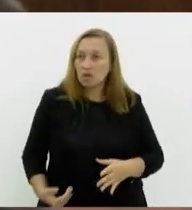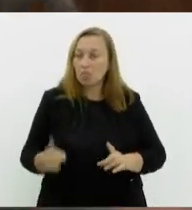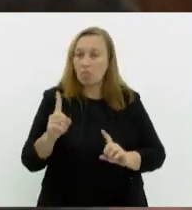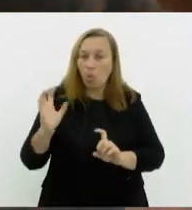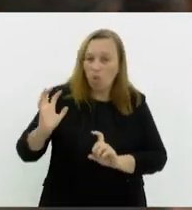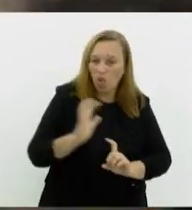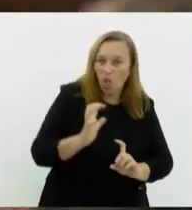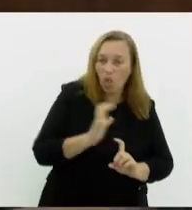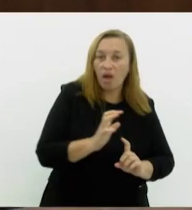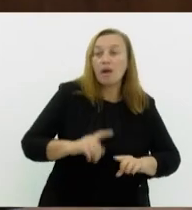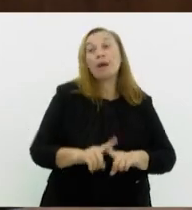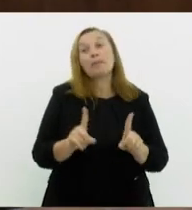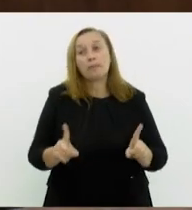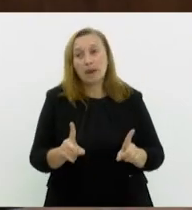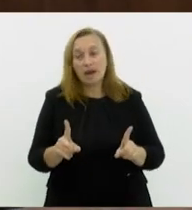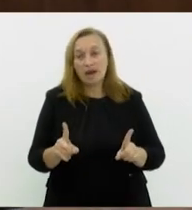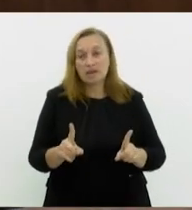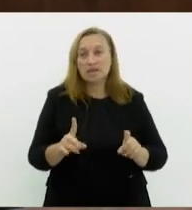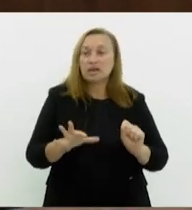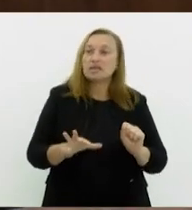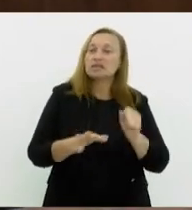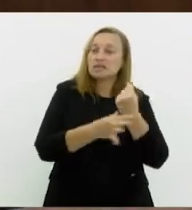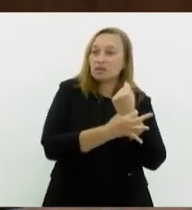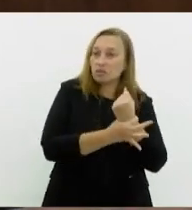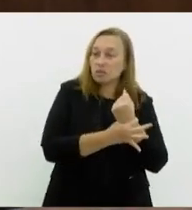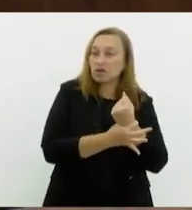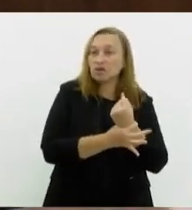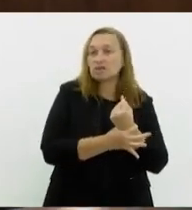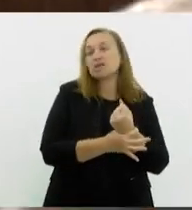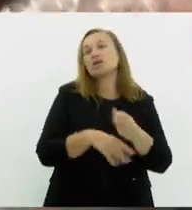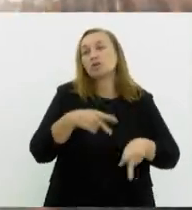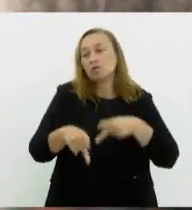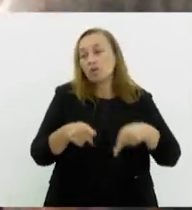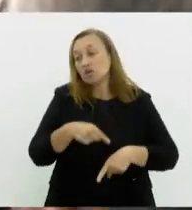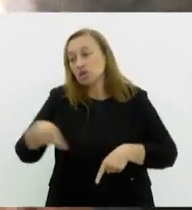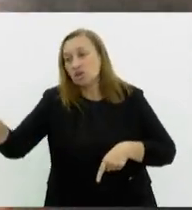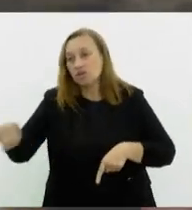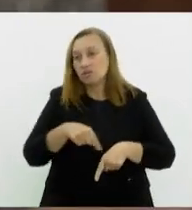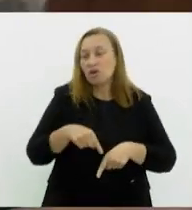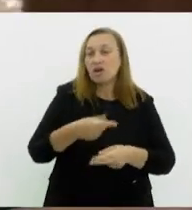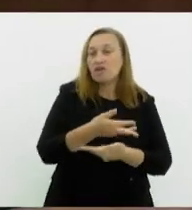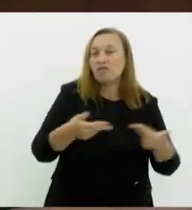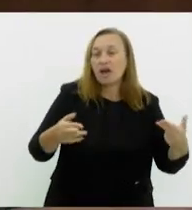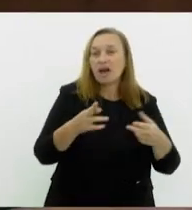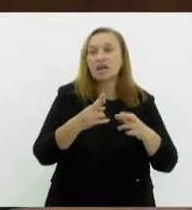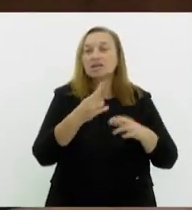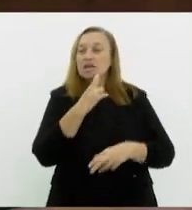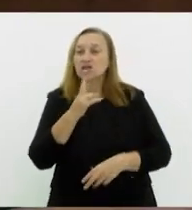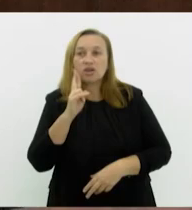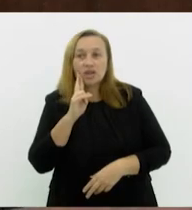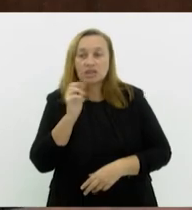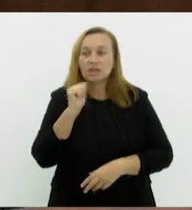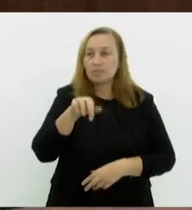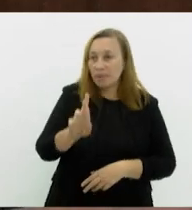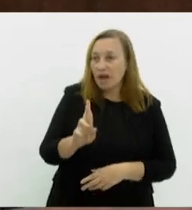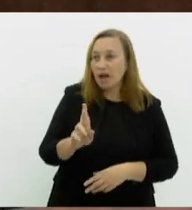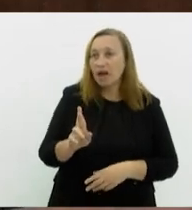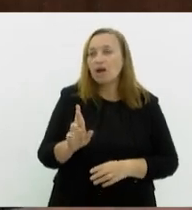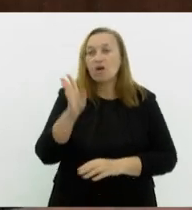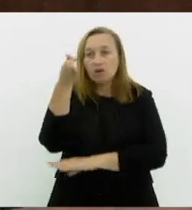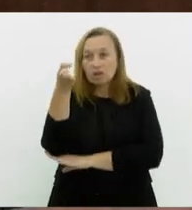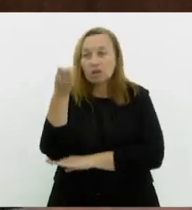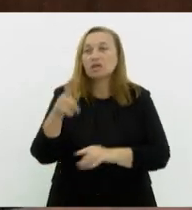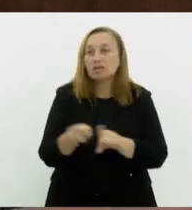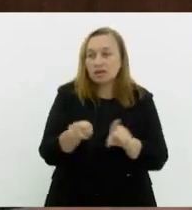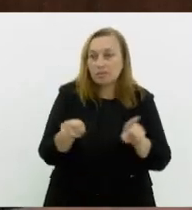mas garantidora do ir e vir da população. Você viu bares, restaurantes, hotéis, mas também